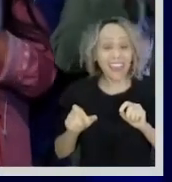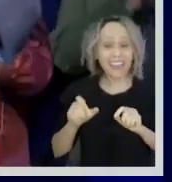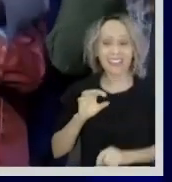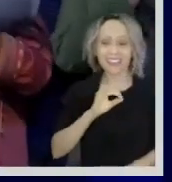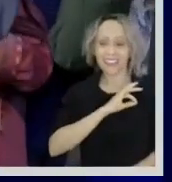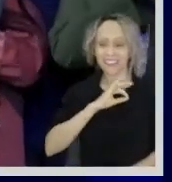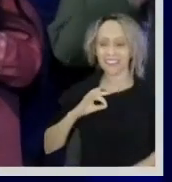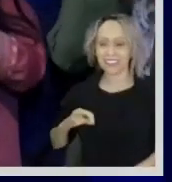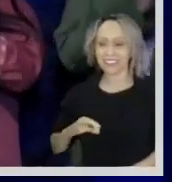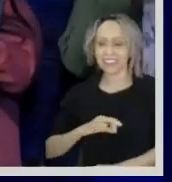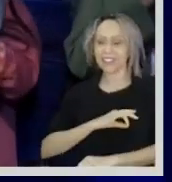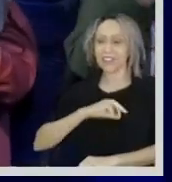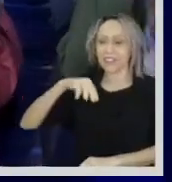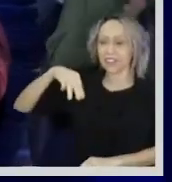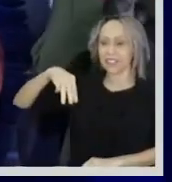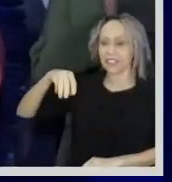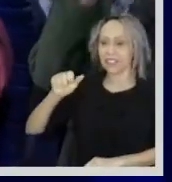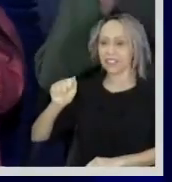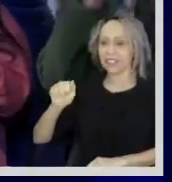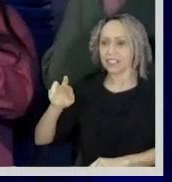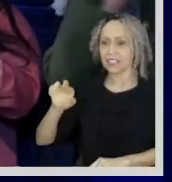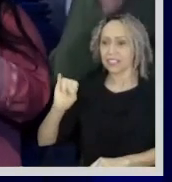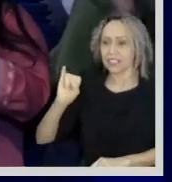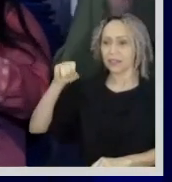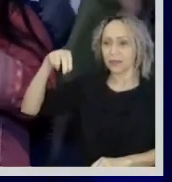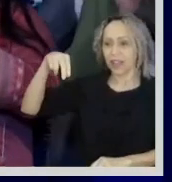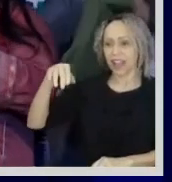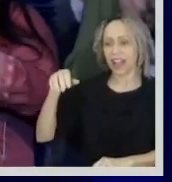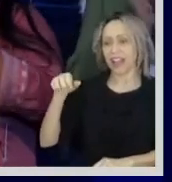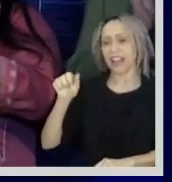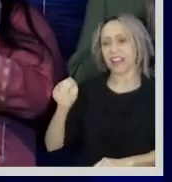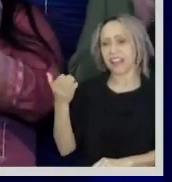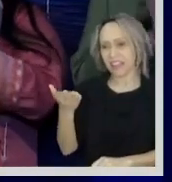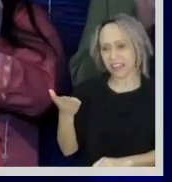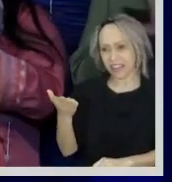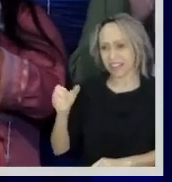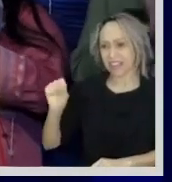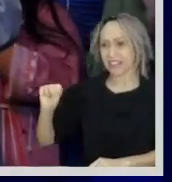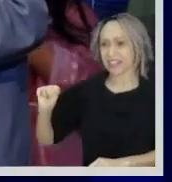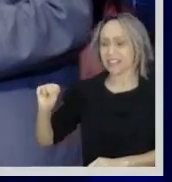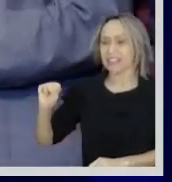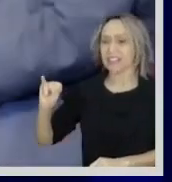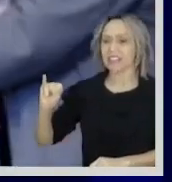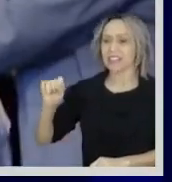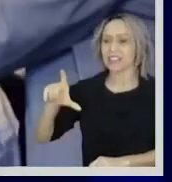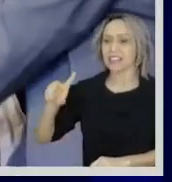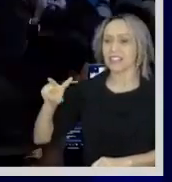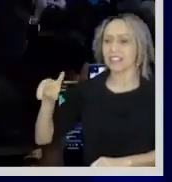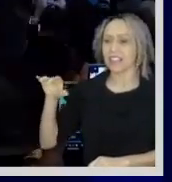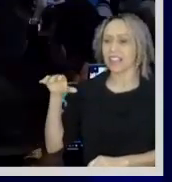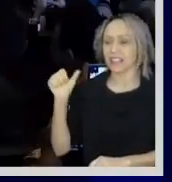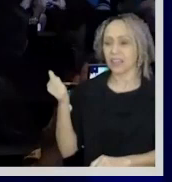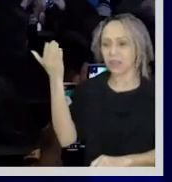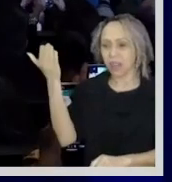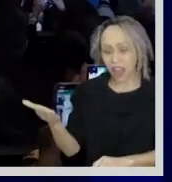era só um pretexto mesmo, porque na verdade não era para Aloysio Mercadante. Se o Lula quisesse, teria colocado o Mercadante em cargo até de ministério